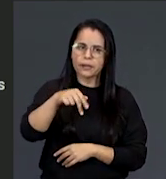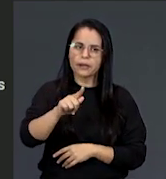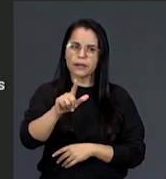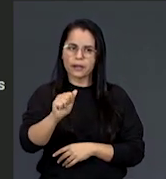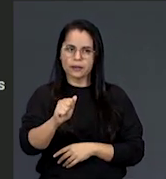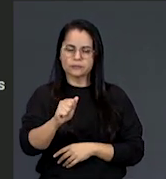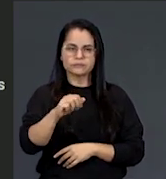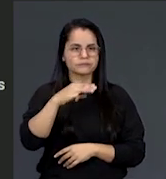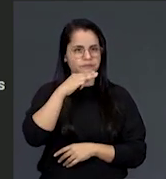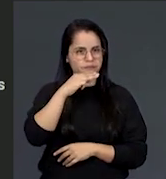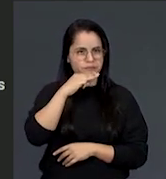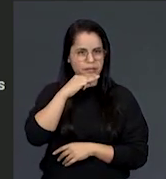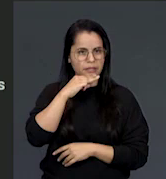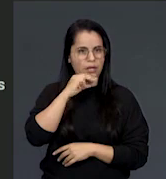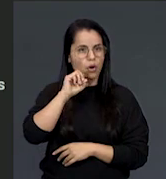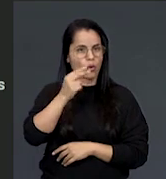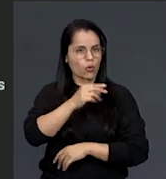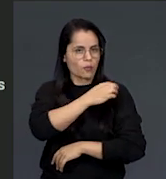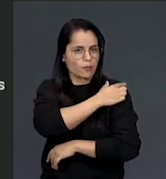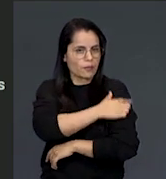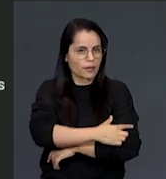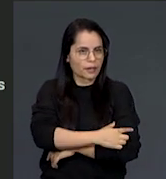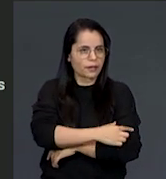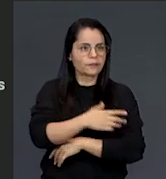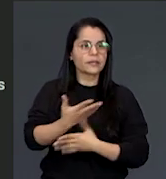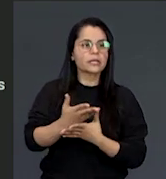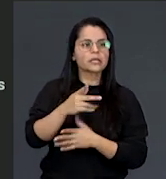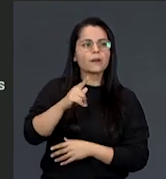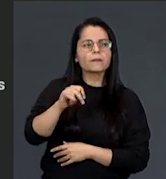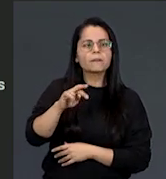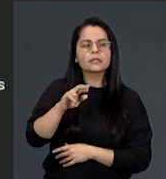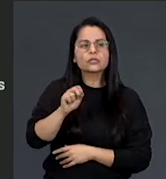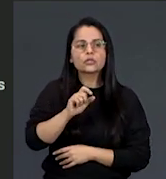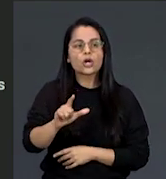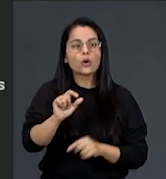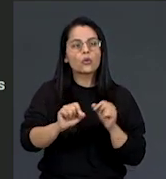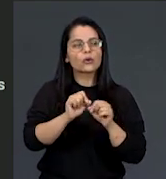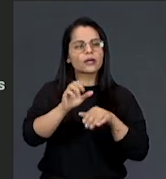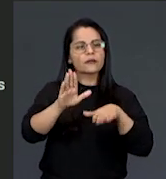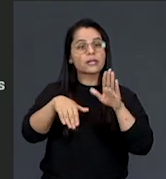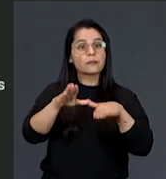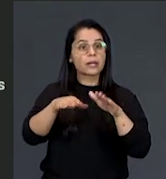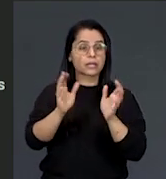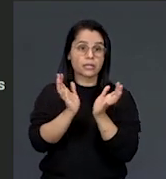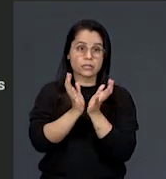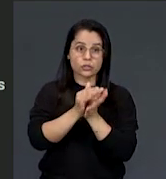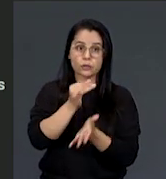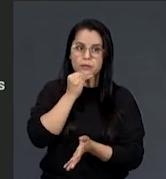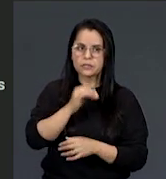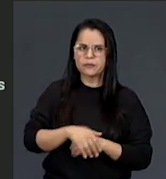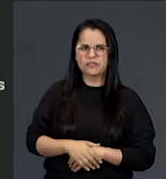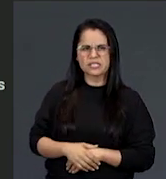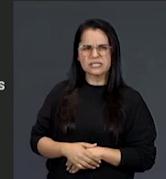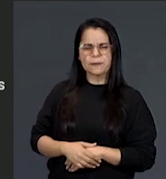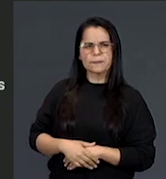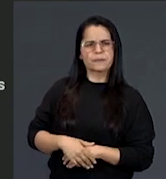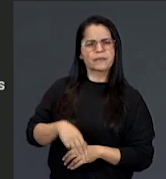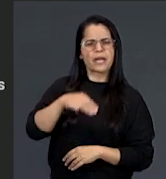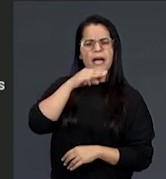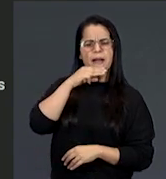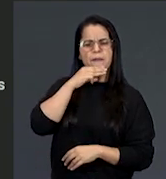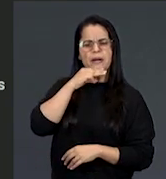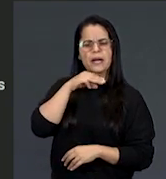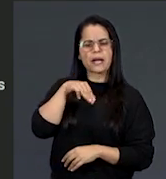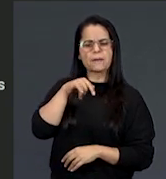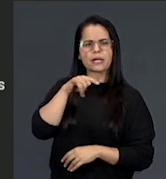A palavra tanto oral quanto escrita é distinta pela situação que está sendo usada. Se eu falar assim, a manga está madura,